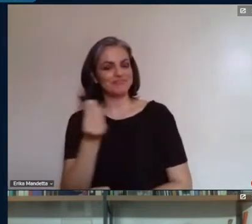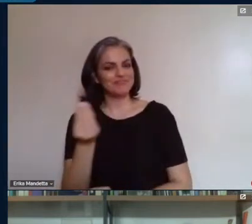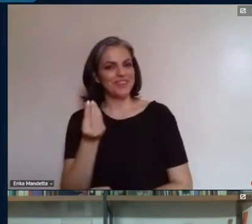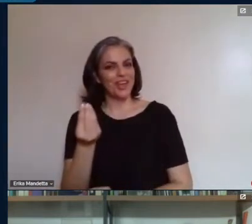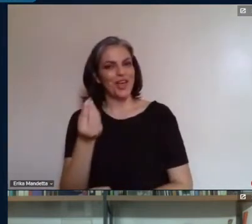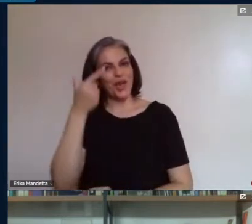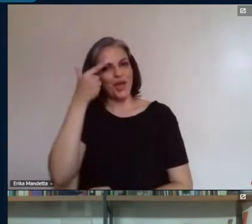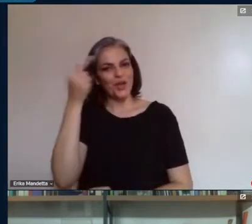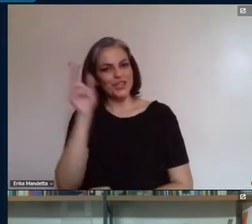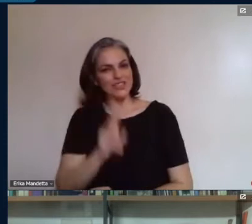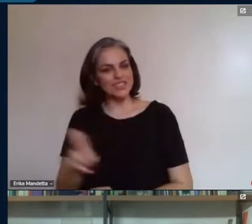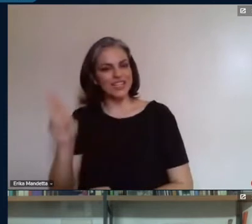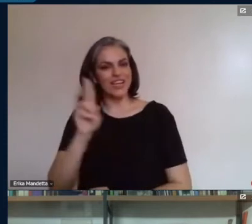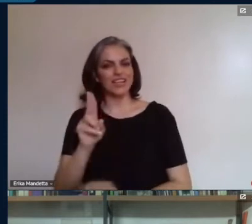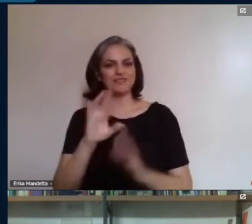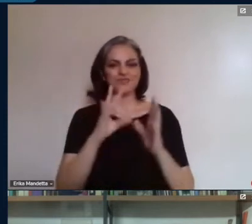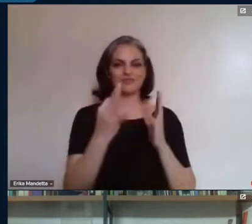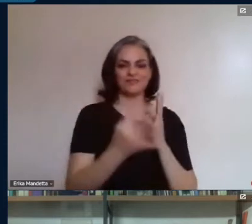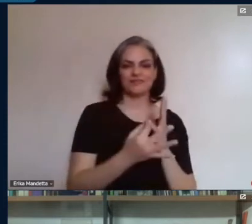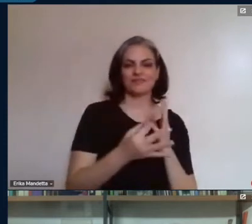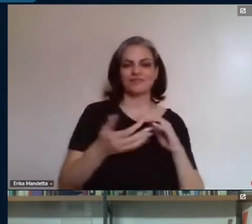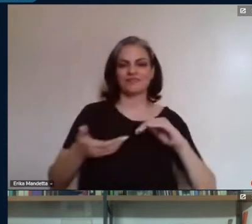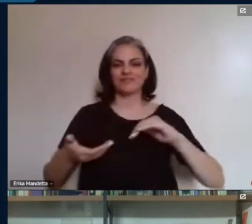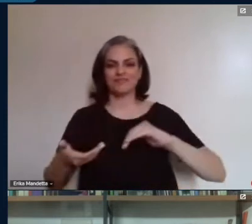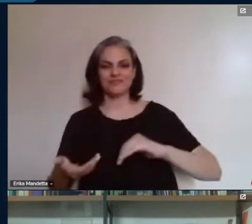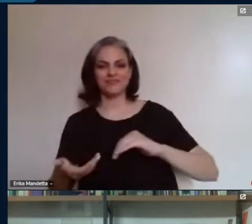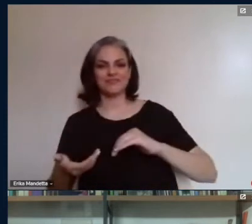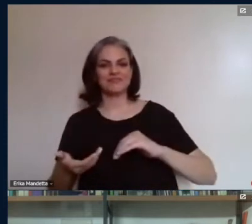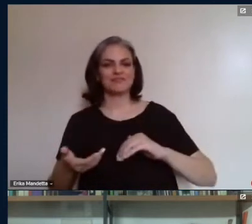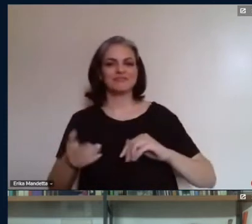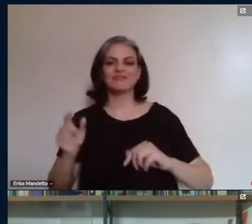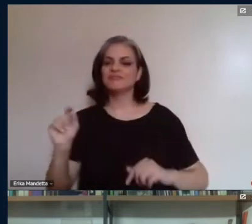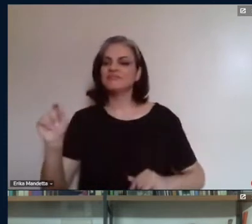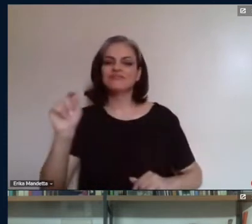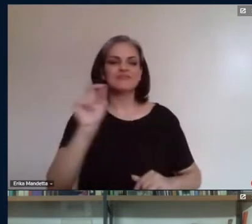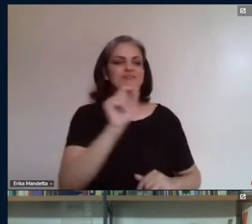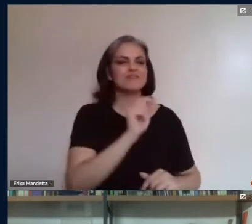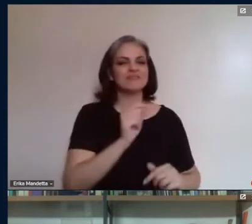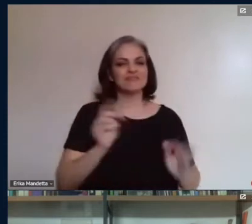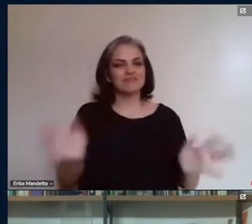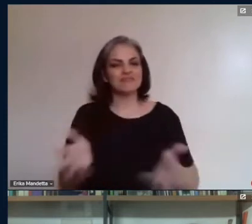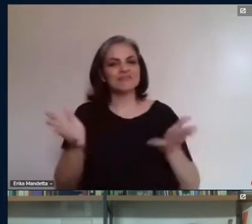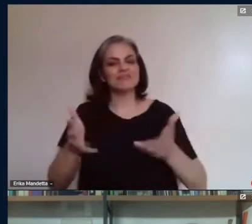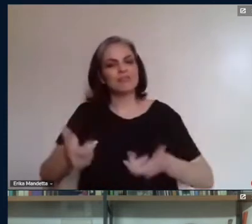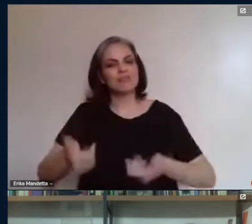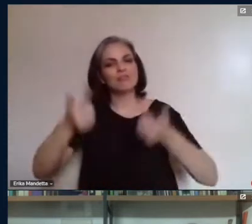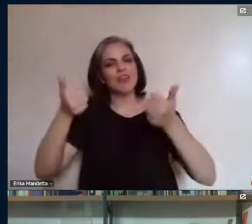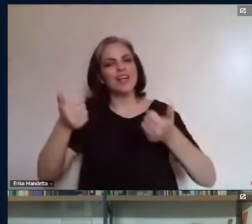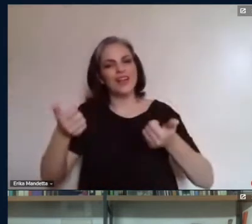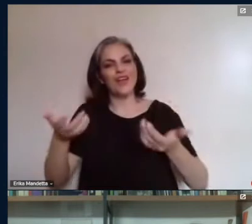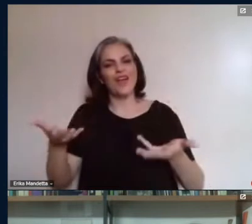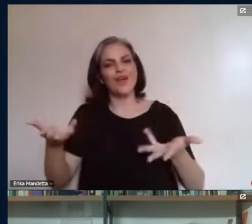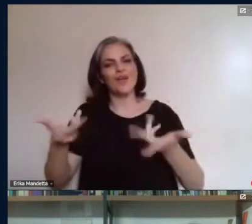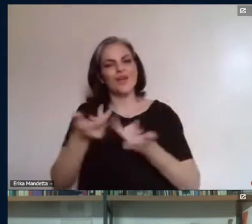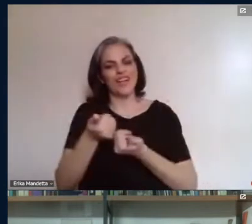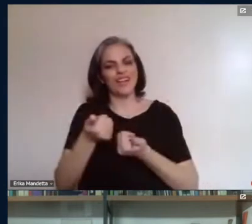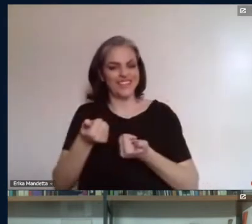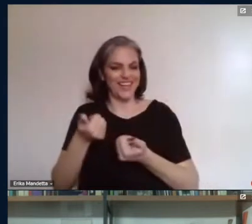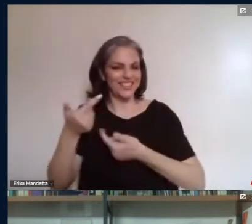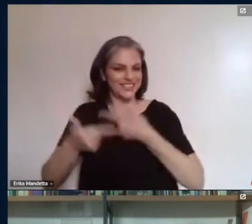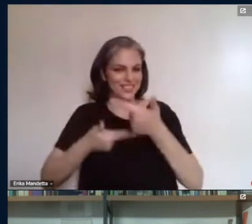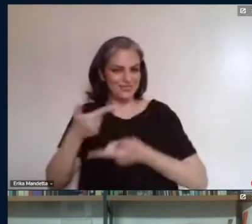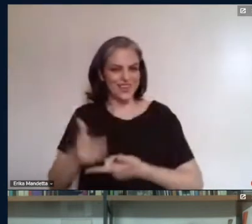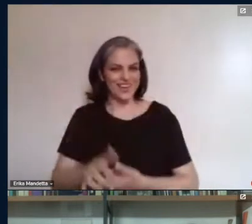nacional, a fim de fomentar a qualidade dos serviços prestados, eu só vejo como desdobramento,